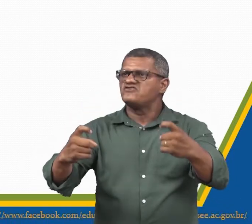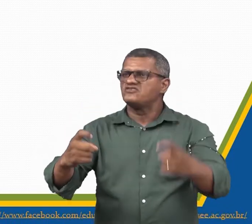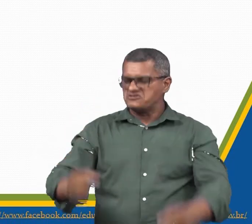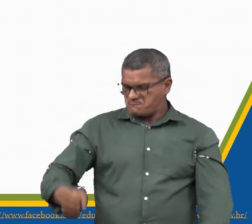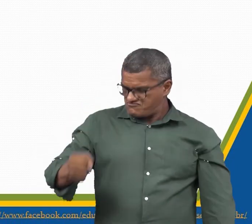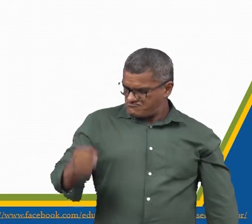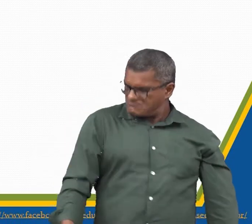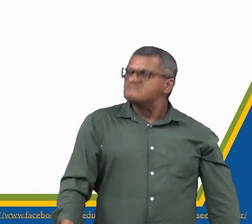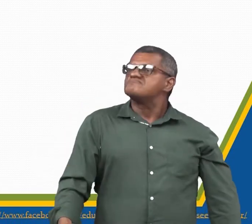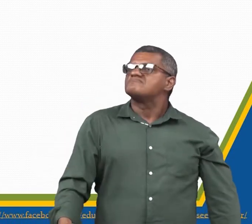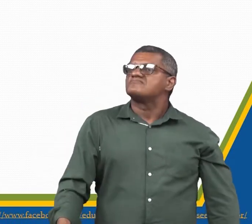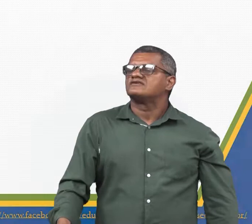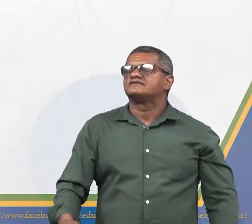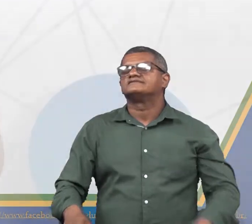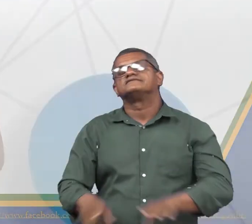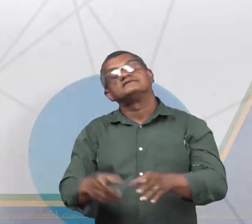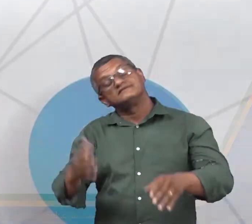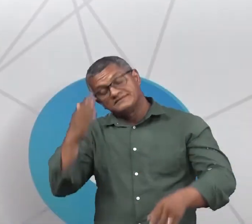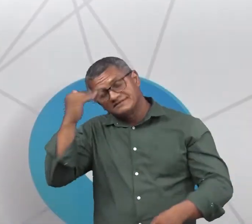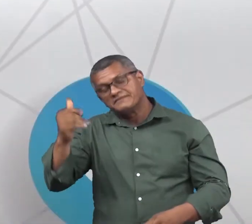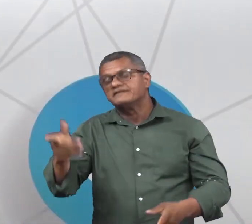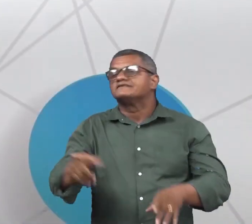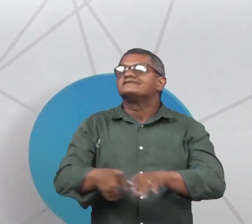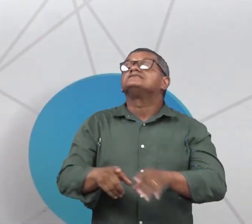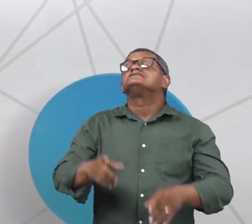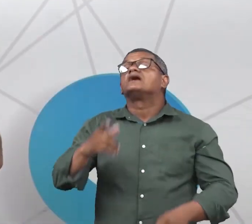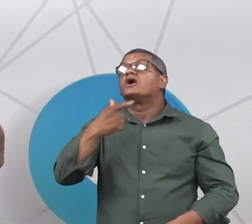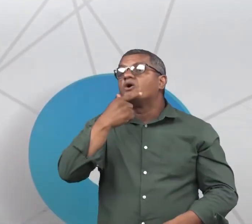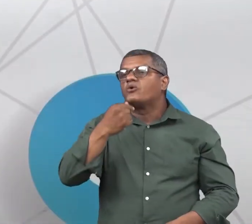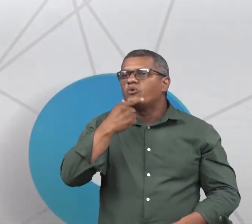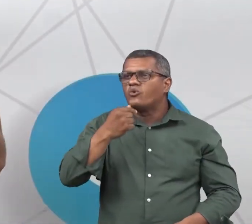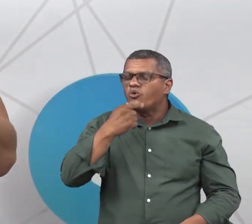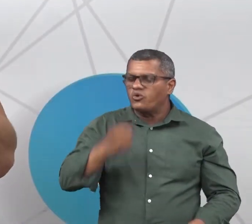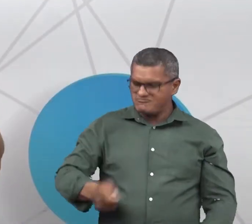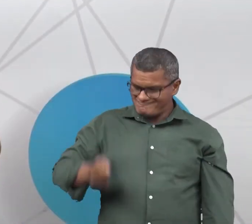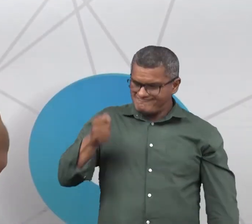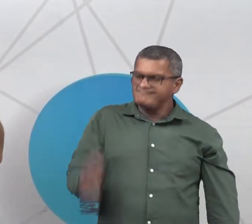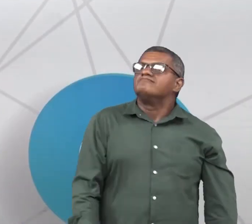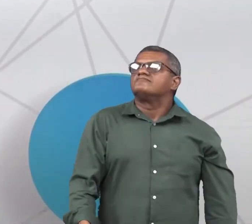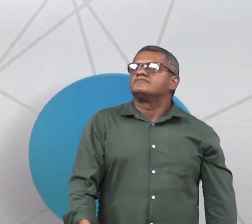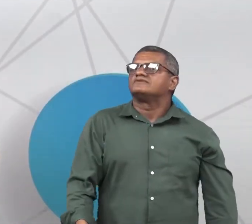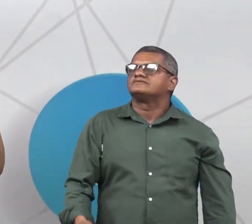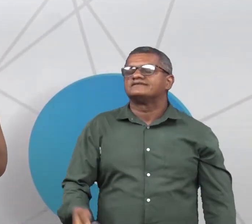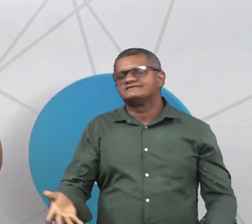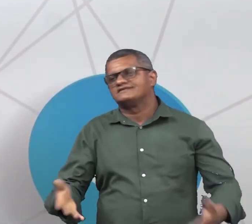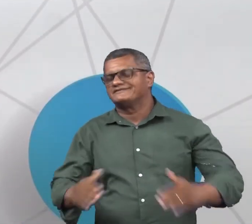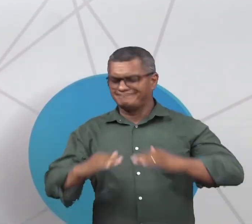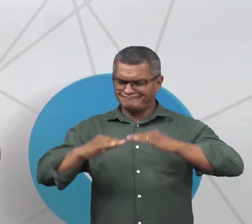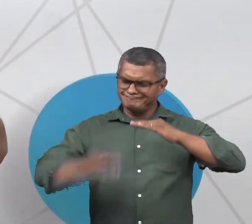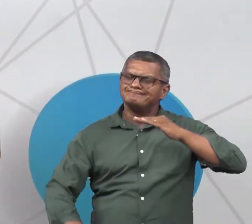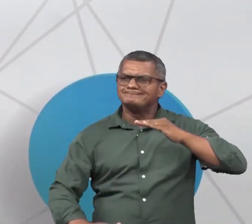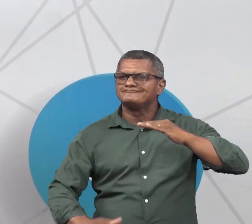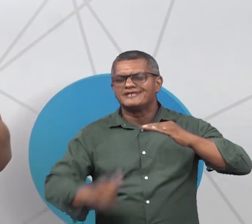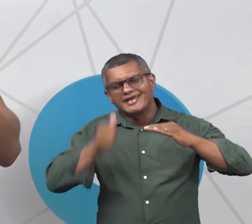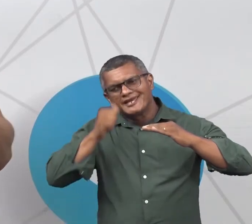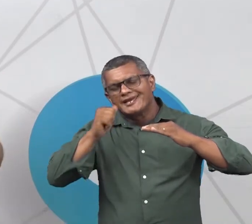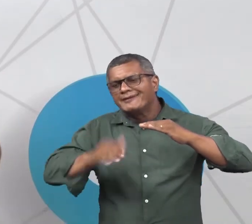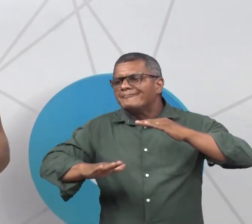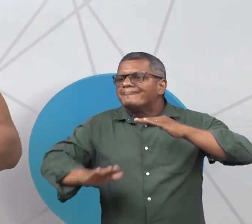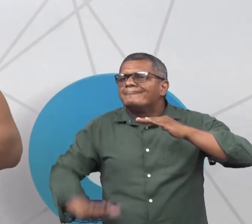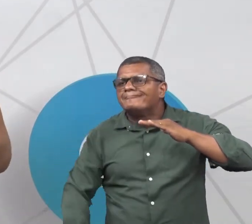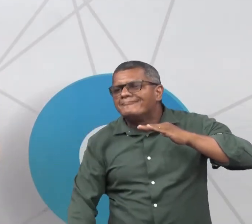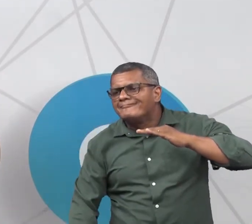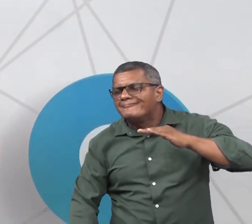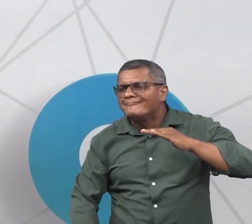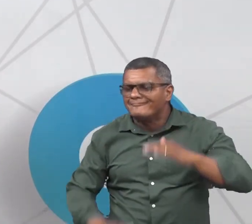Nós sabemos que a dominação masculina, que a supremacia do homem em relação à mulher conduz a